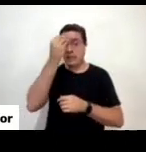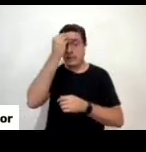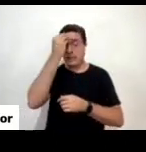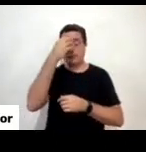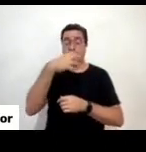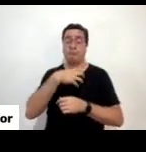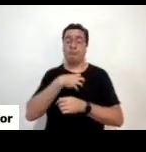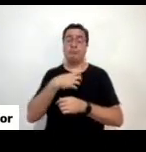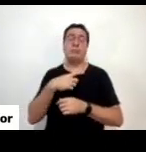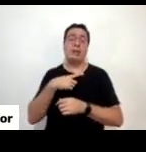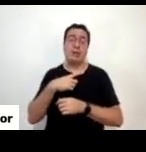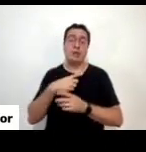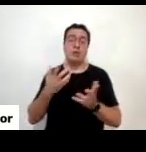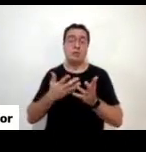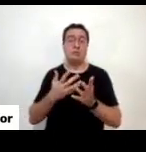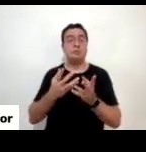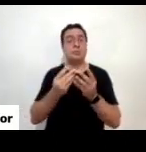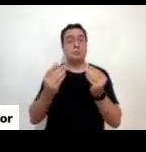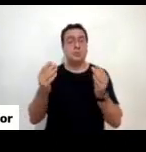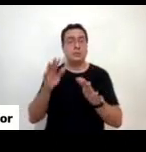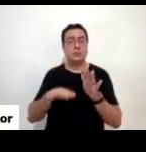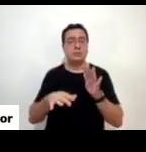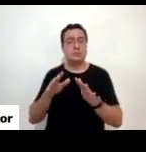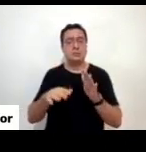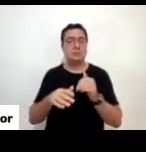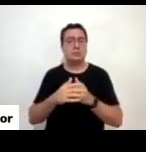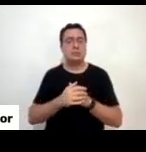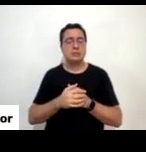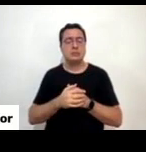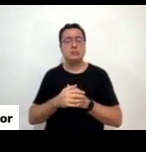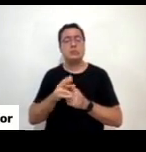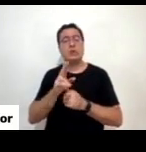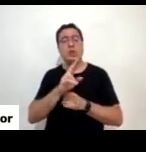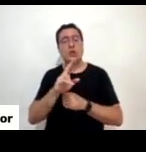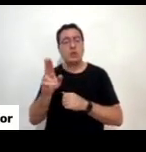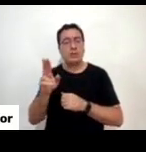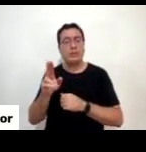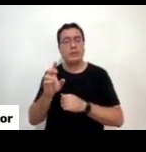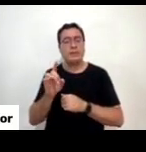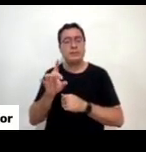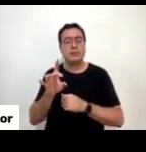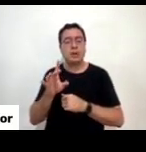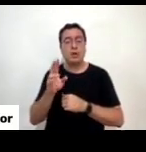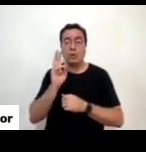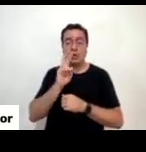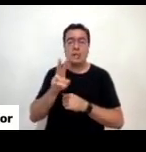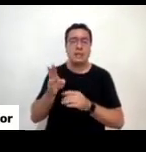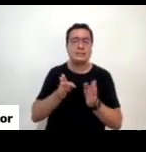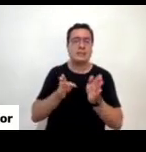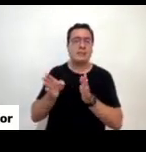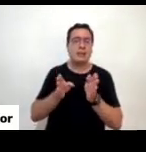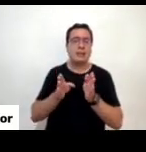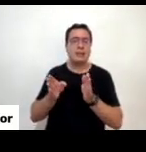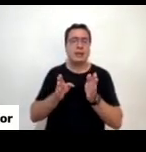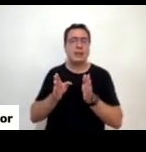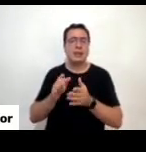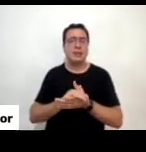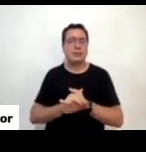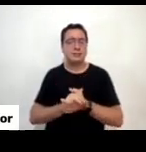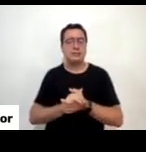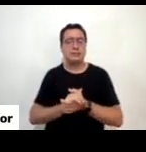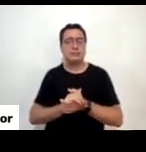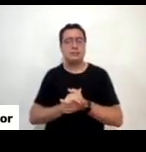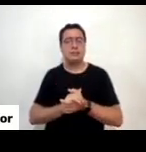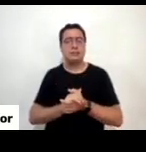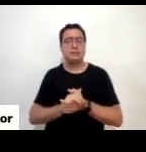hoje. Muitas vezes as nossas soluções são apenas olhando a acessibilidade como algo adicional.